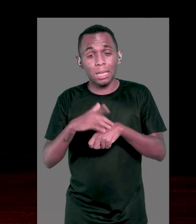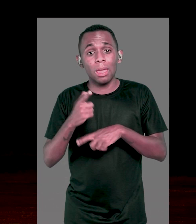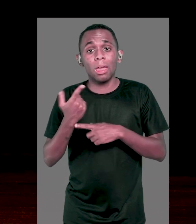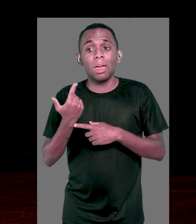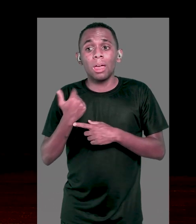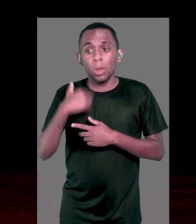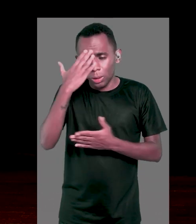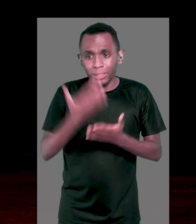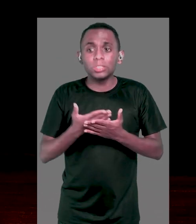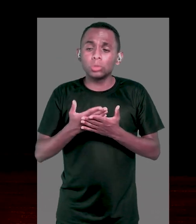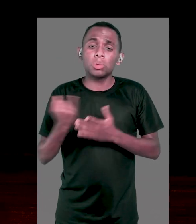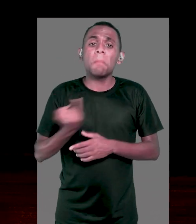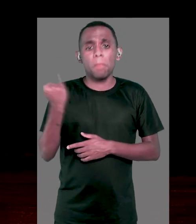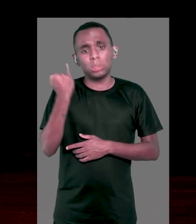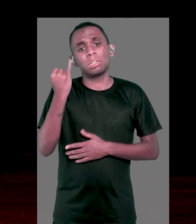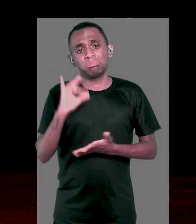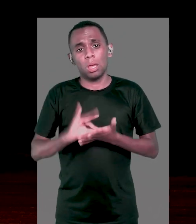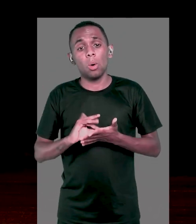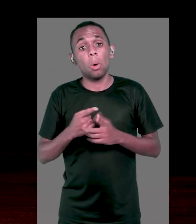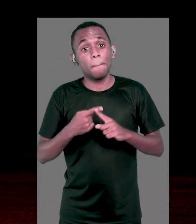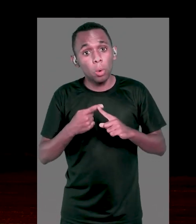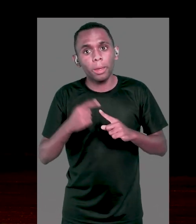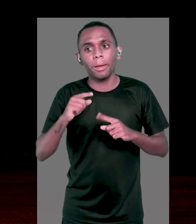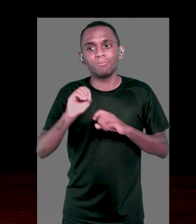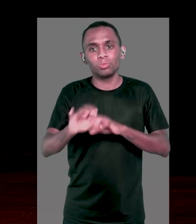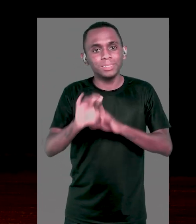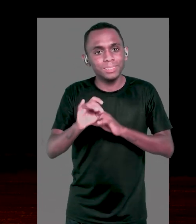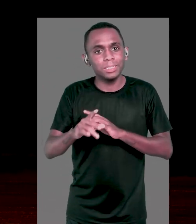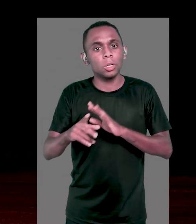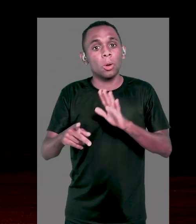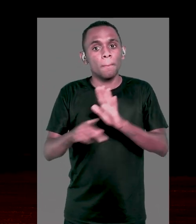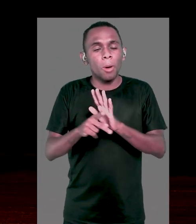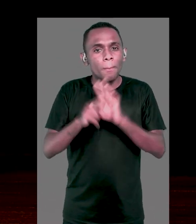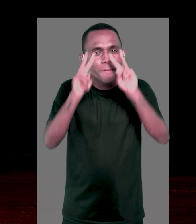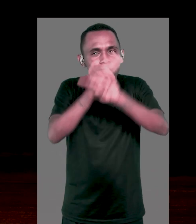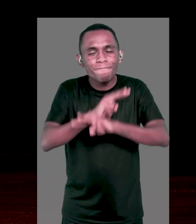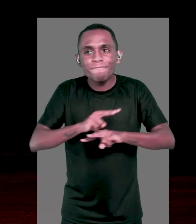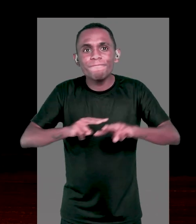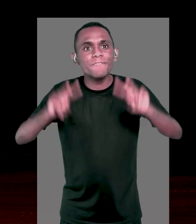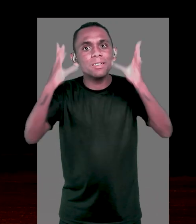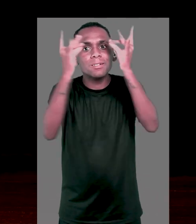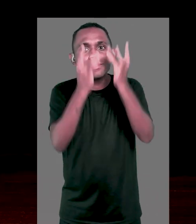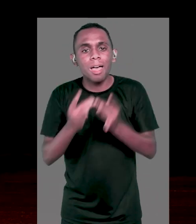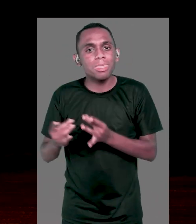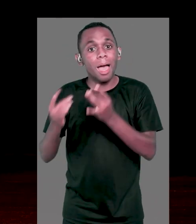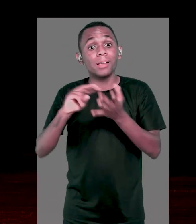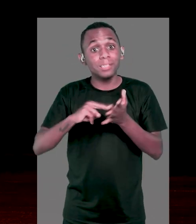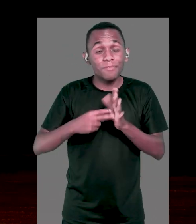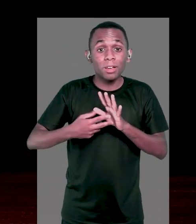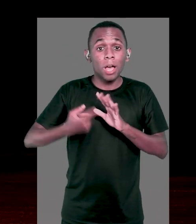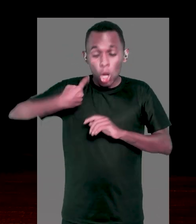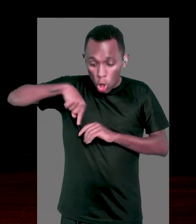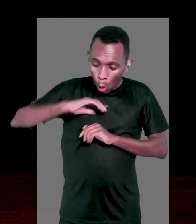que nós possamos entrar dentro das obras muitas vezes eu fico muito